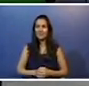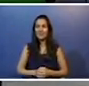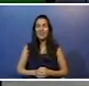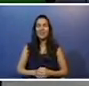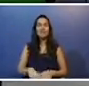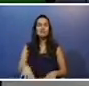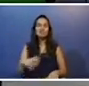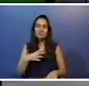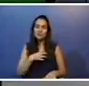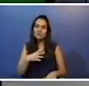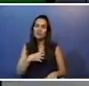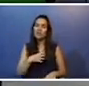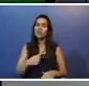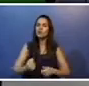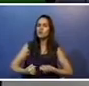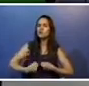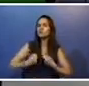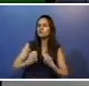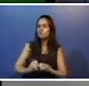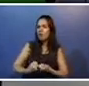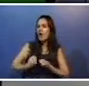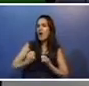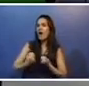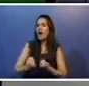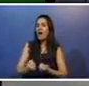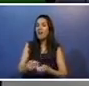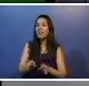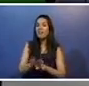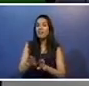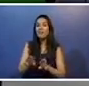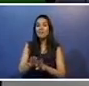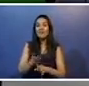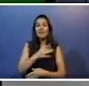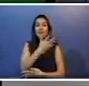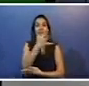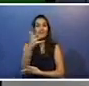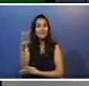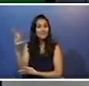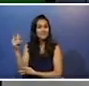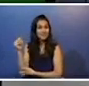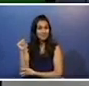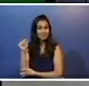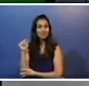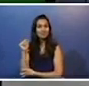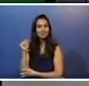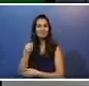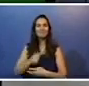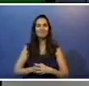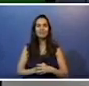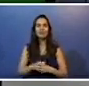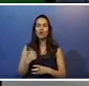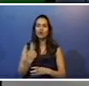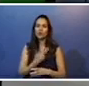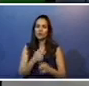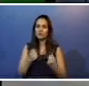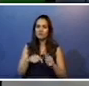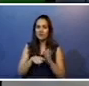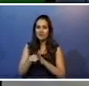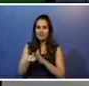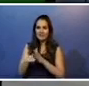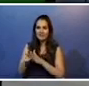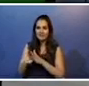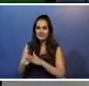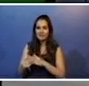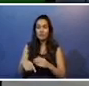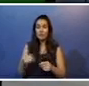alguma forma contribui com o meio ambiente e contribui com a natureza. Então, devemos analisar esse